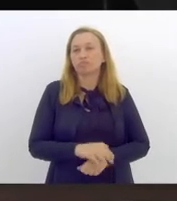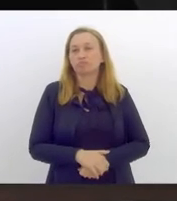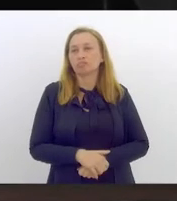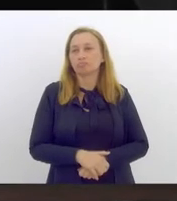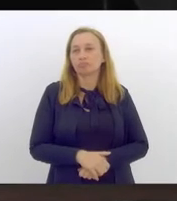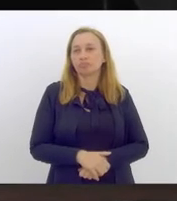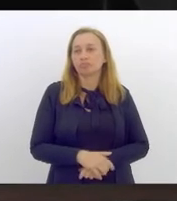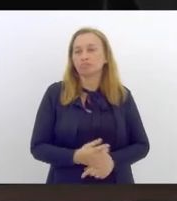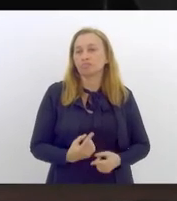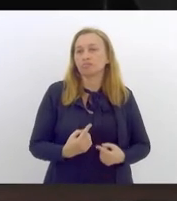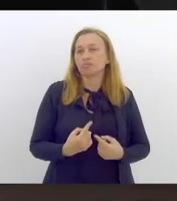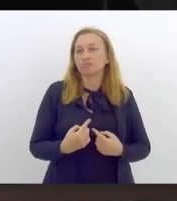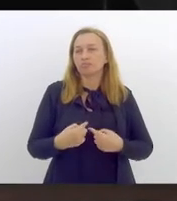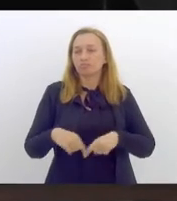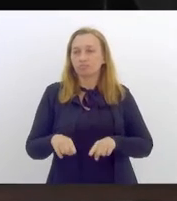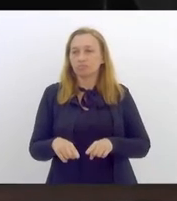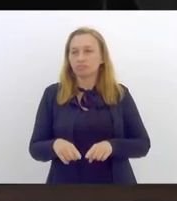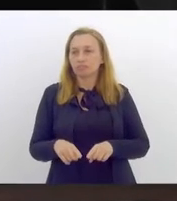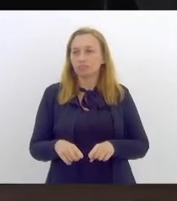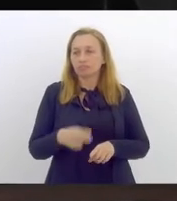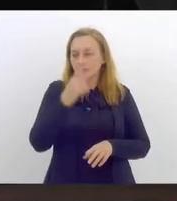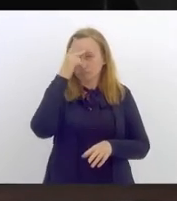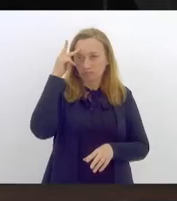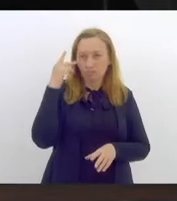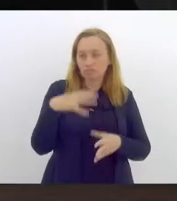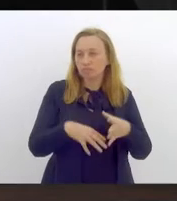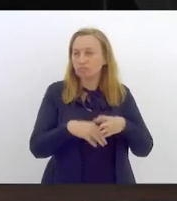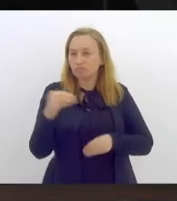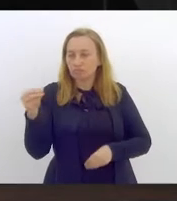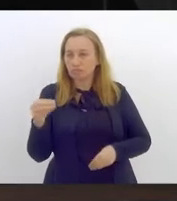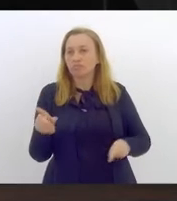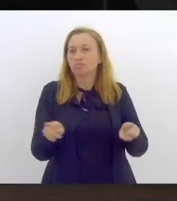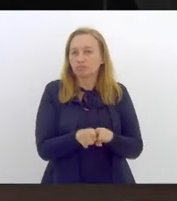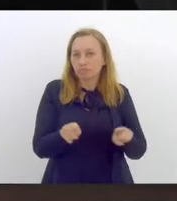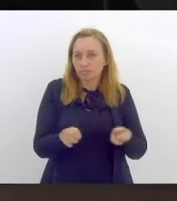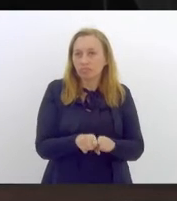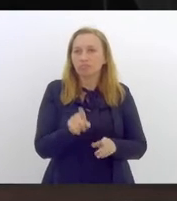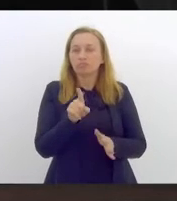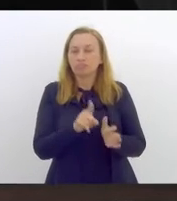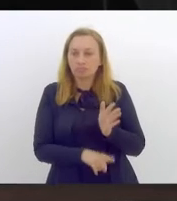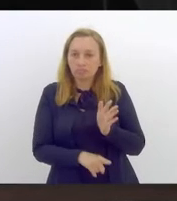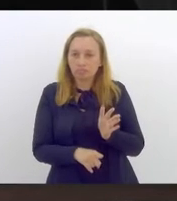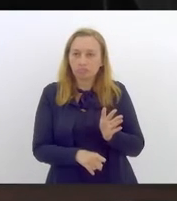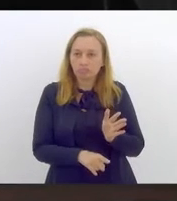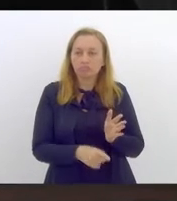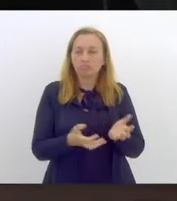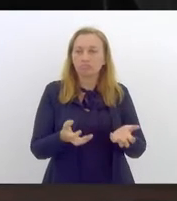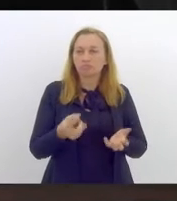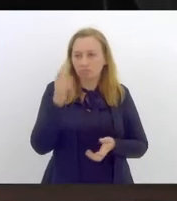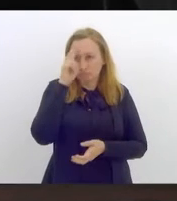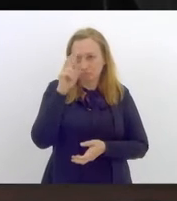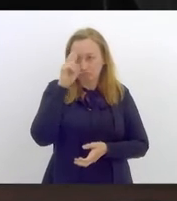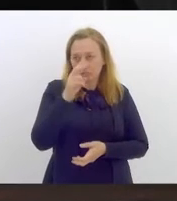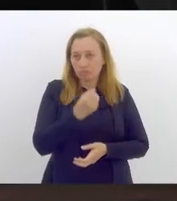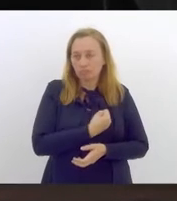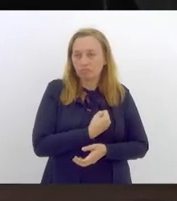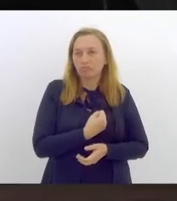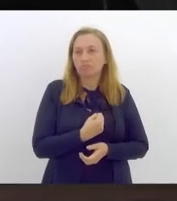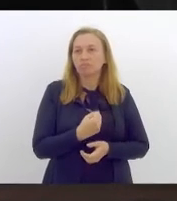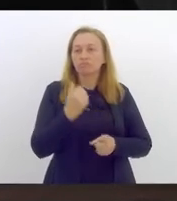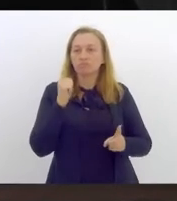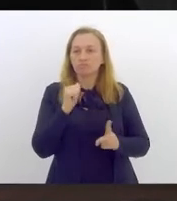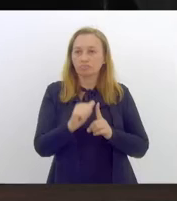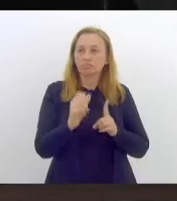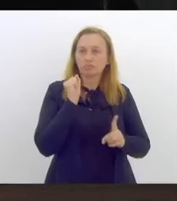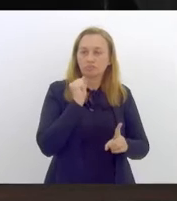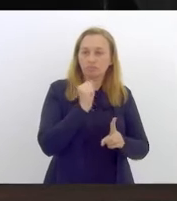O enfrentamento ao desaparecimento das pessoas, também há uma redução. Quero lembrar o alto número de feminicídio,